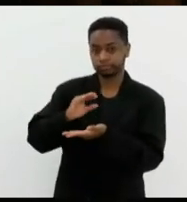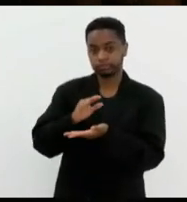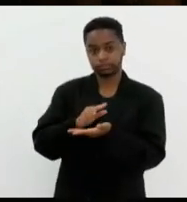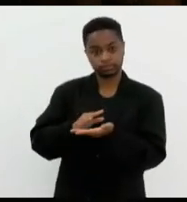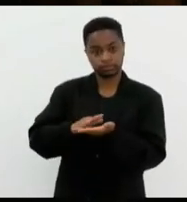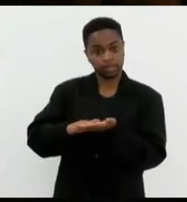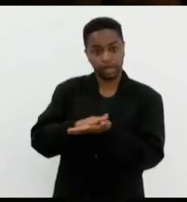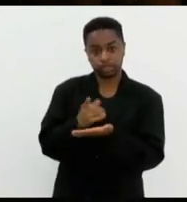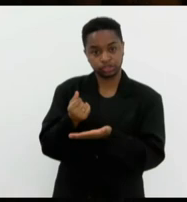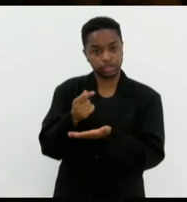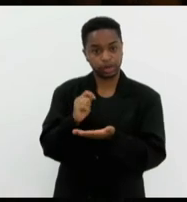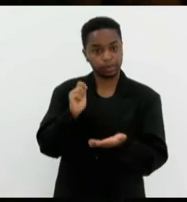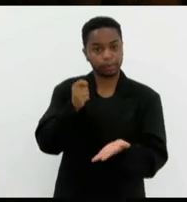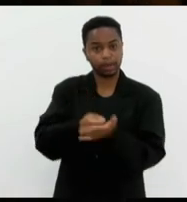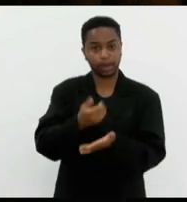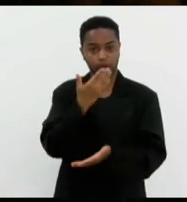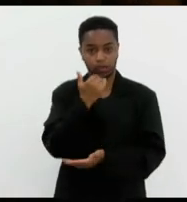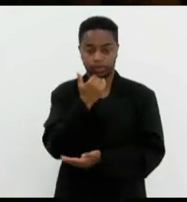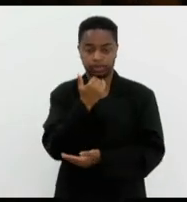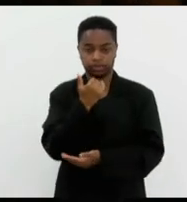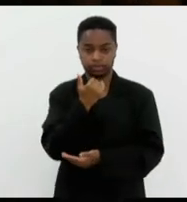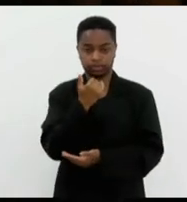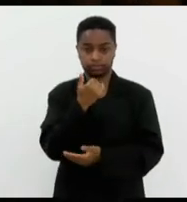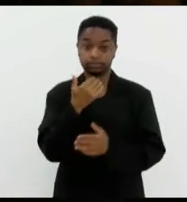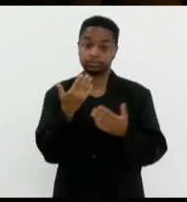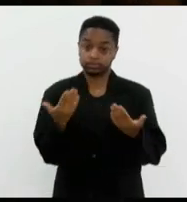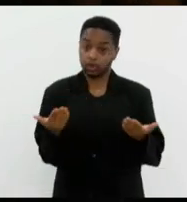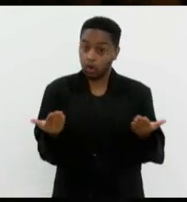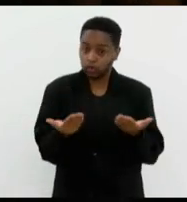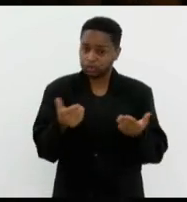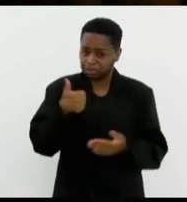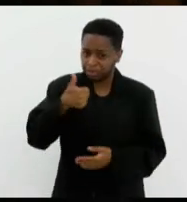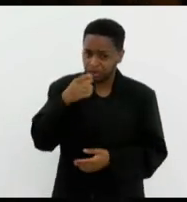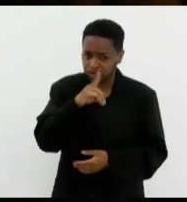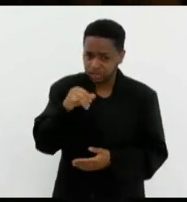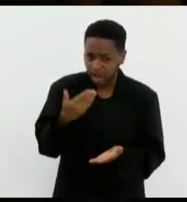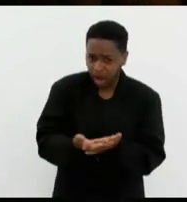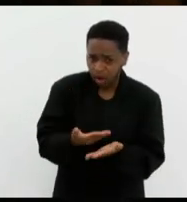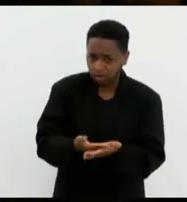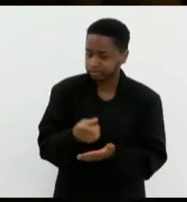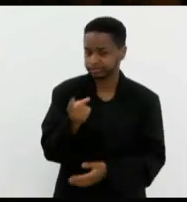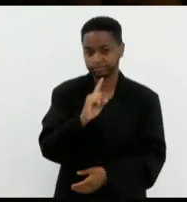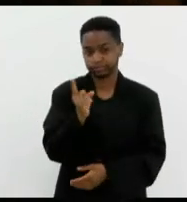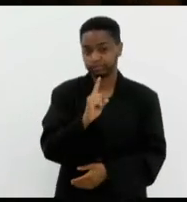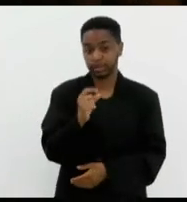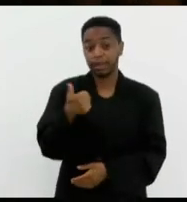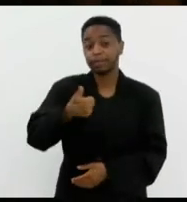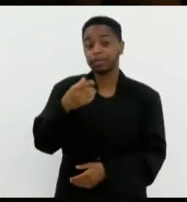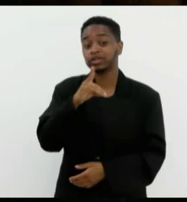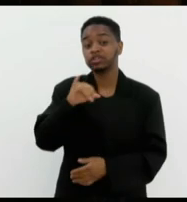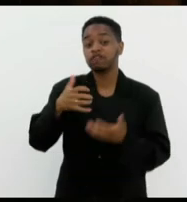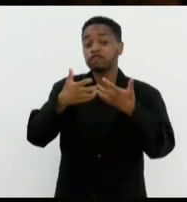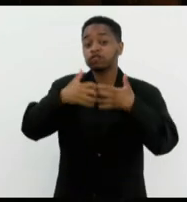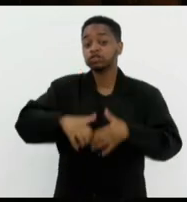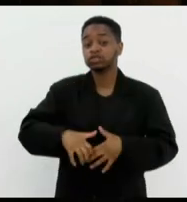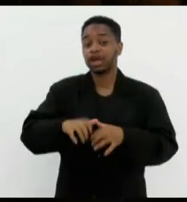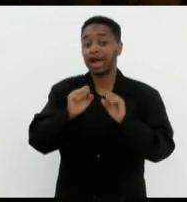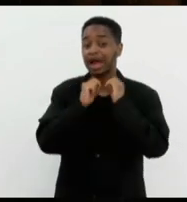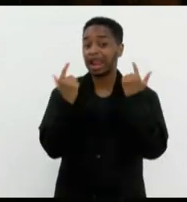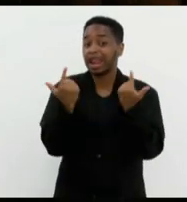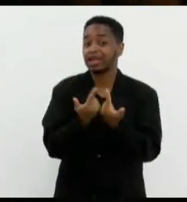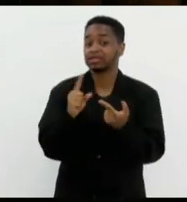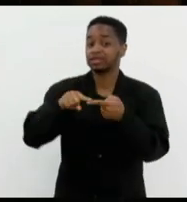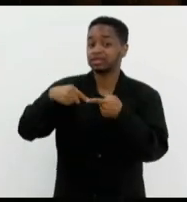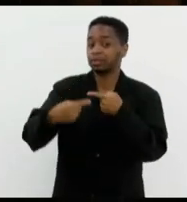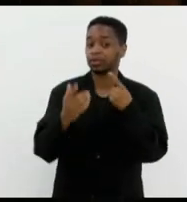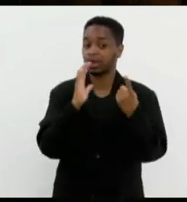a merenda. Eu destaco, hoje não é o primeiro dia letivo, hoje é o primeiro dia de funcionamento da Assembleia Legislativa